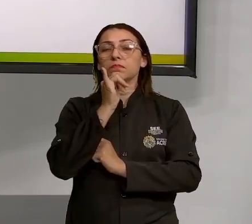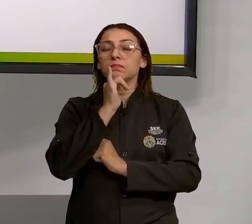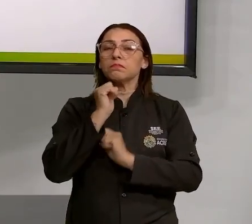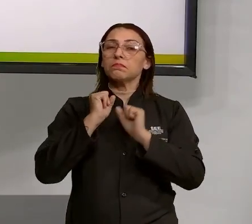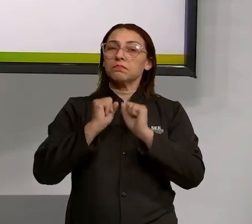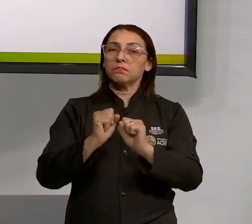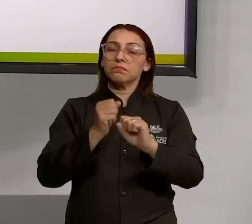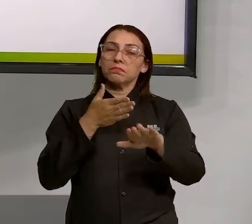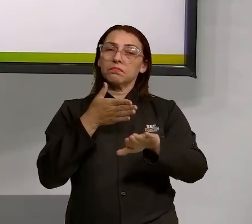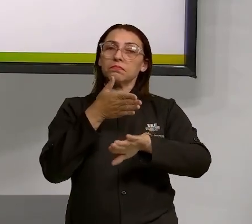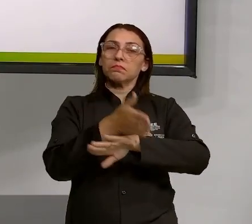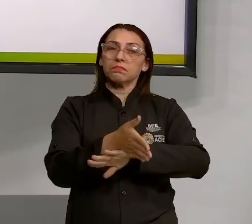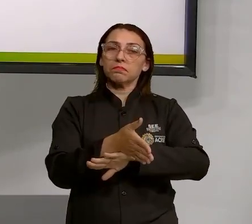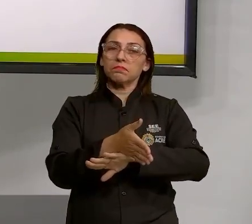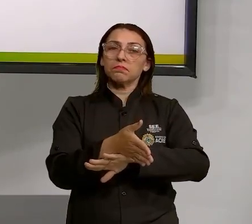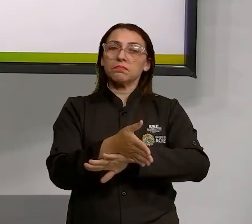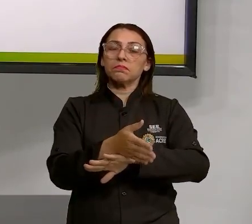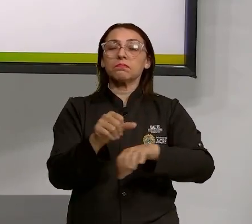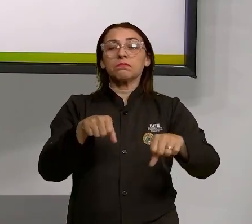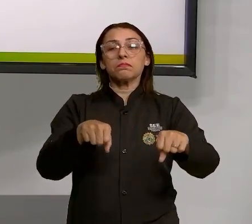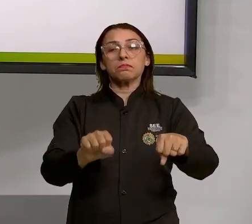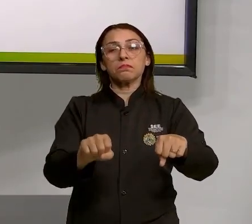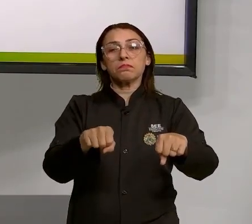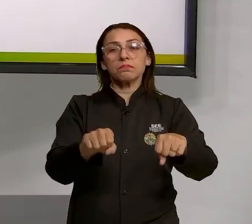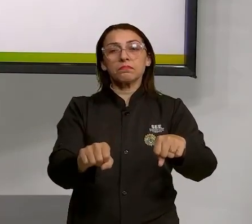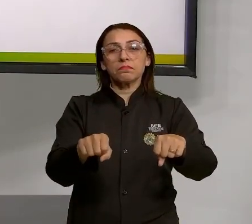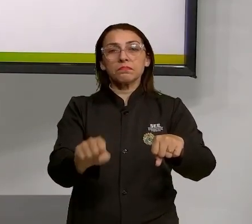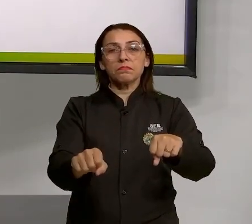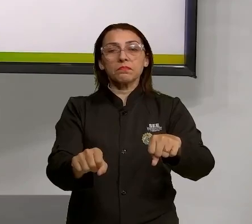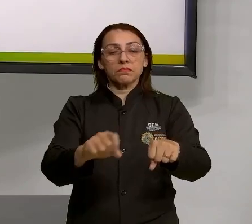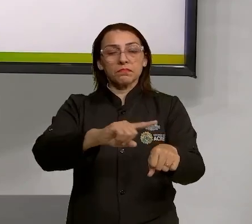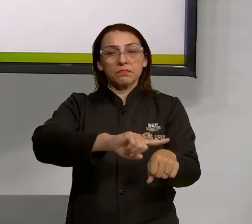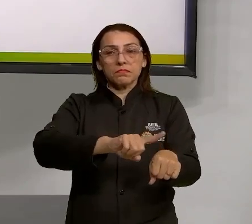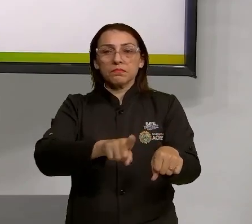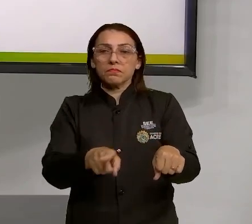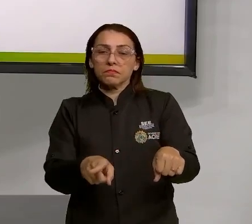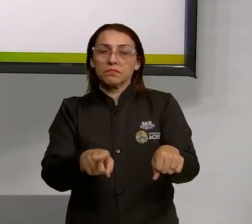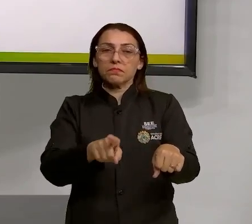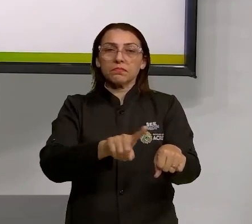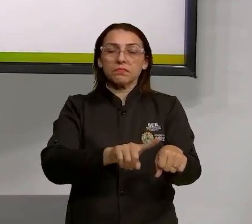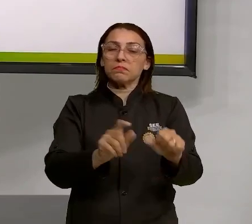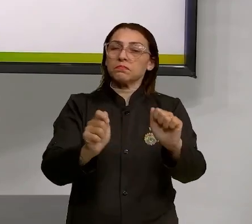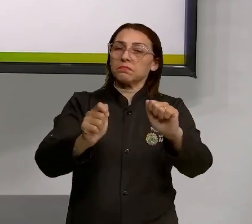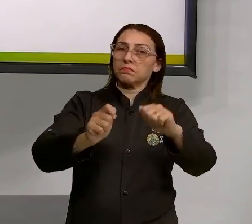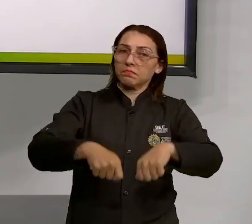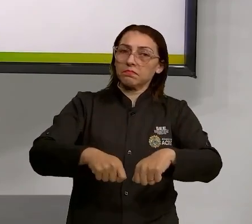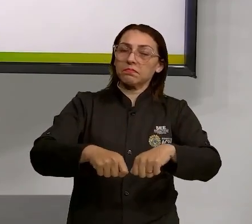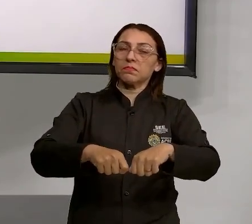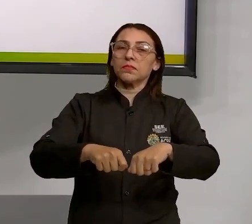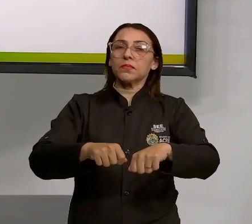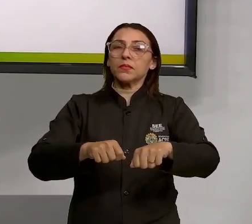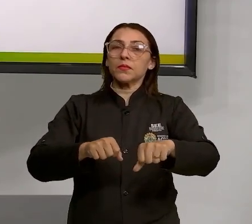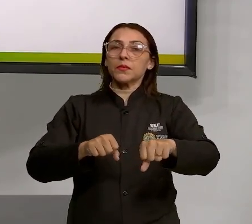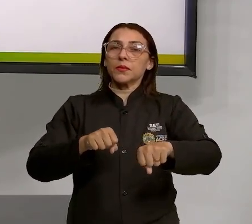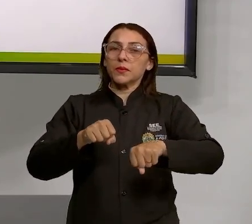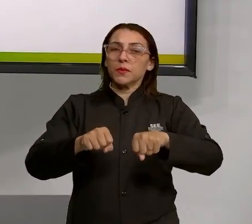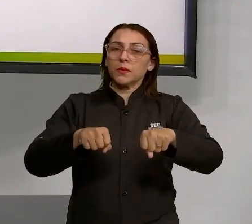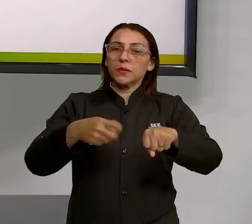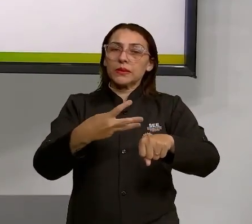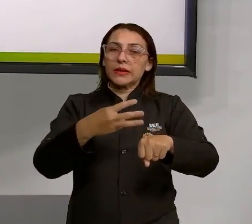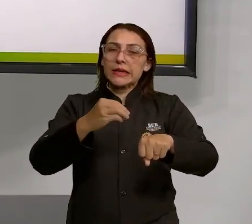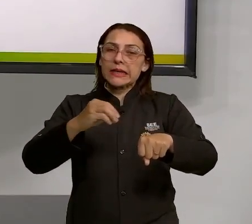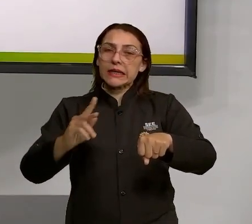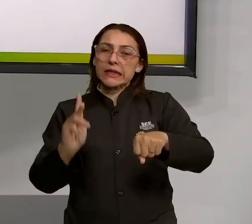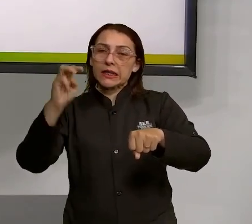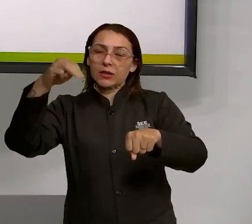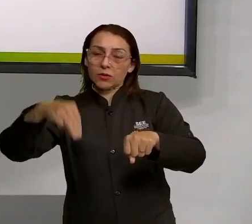você acessar uma motocicleta cujo velocímetro marca a possibilidade dela correr 300 km por